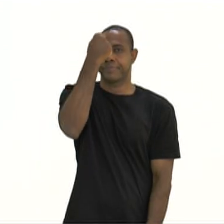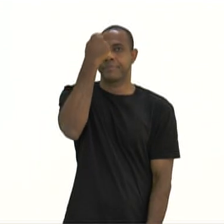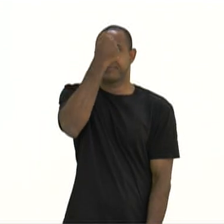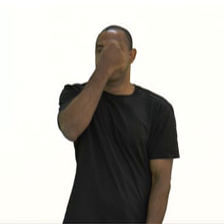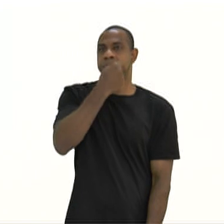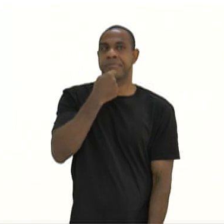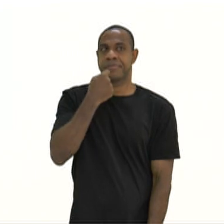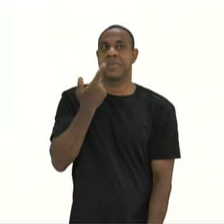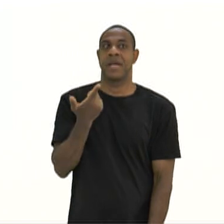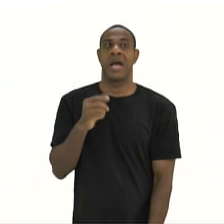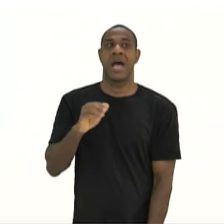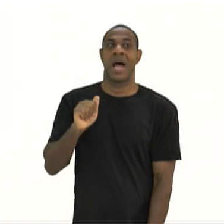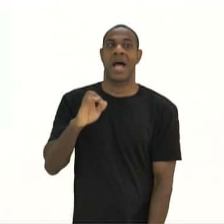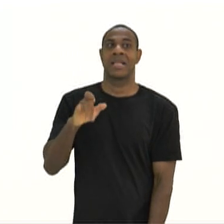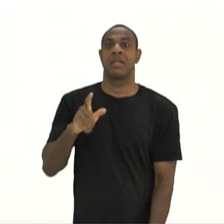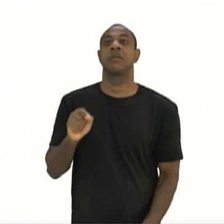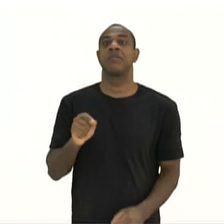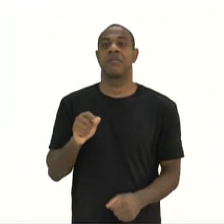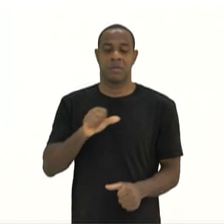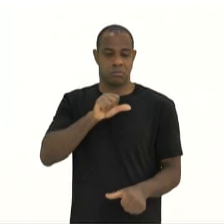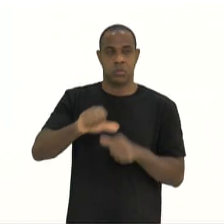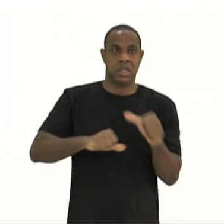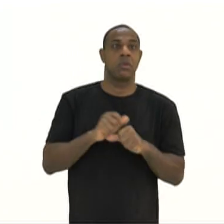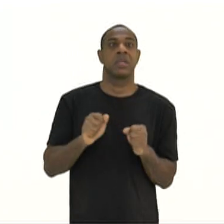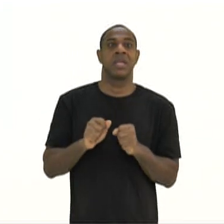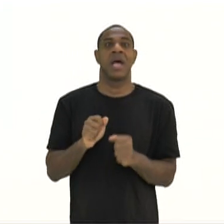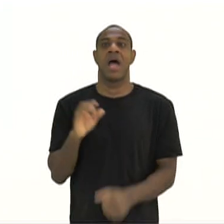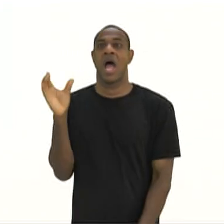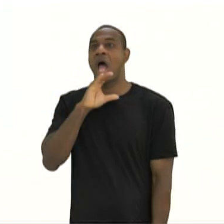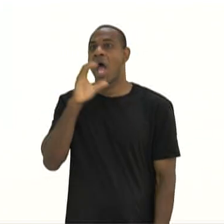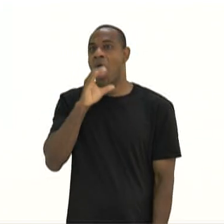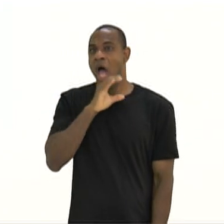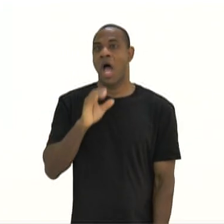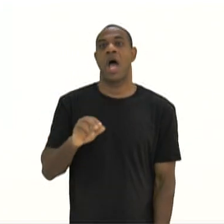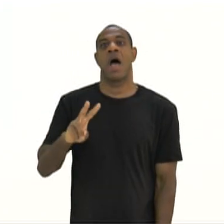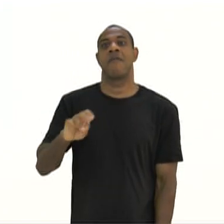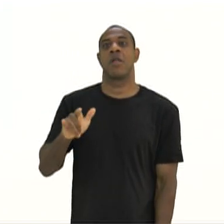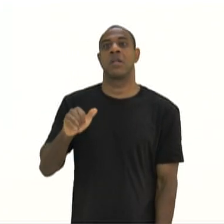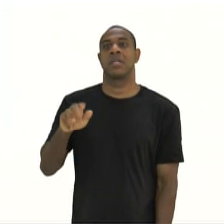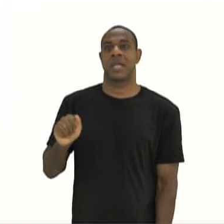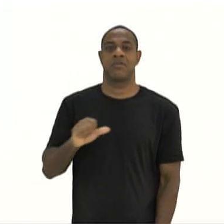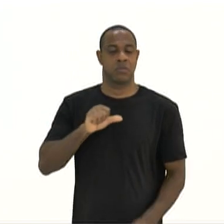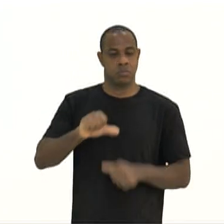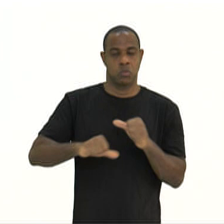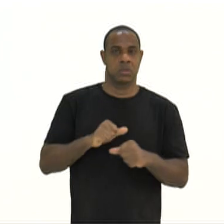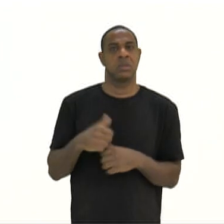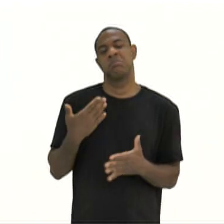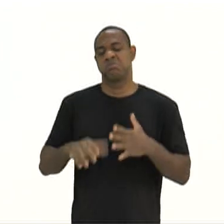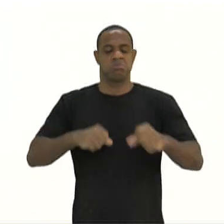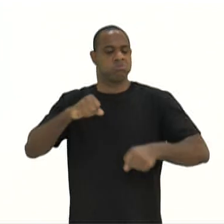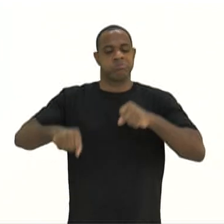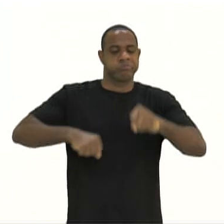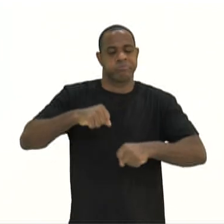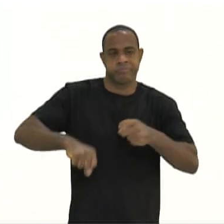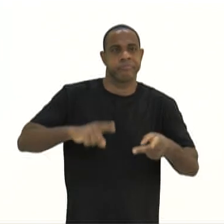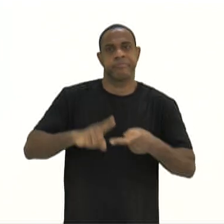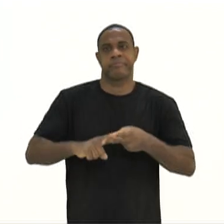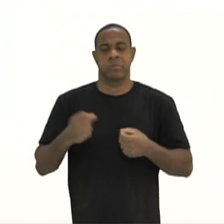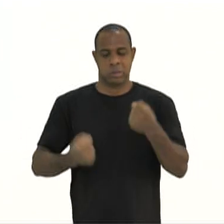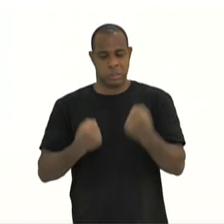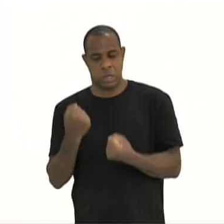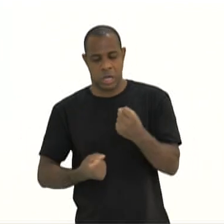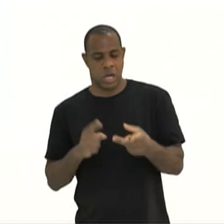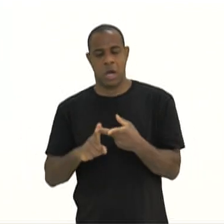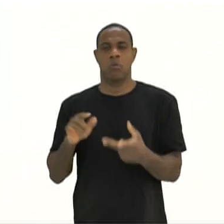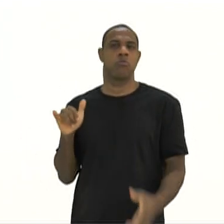velocidade se altere num determinado móvel, né? Seja uma pessoa correndo, seja um ciclista pedalando, seja um carro, seja